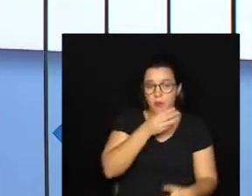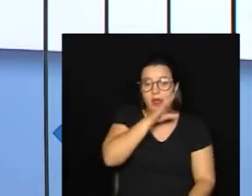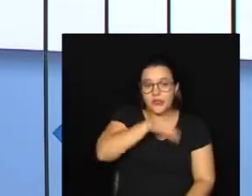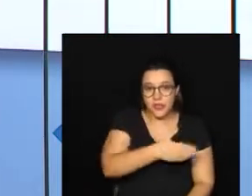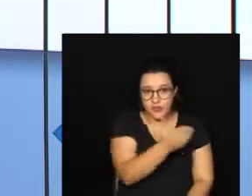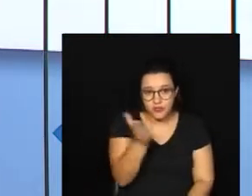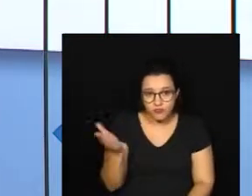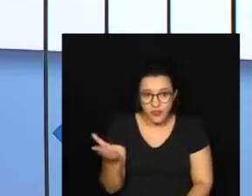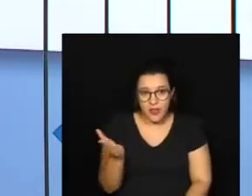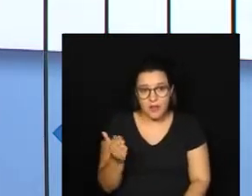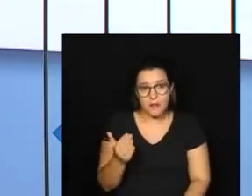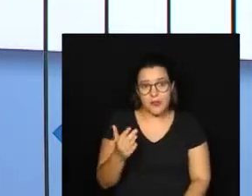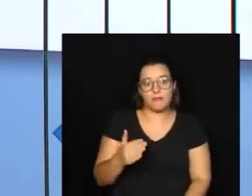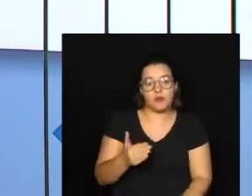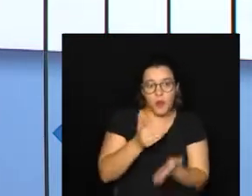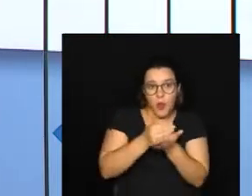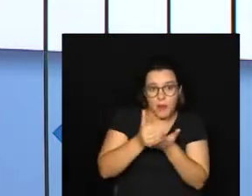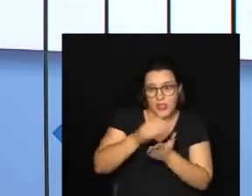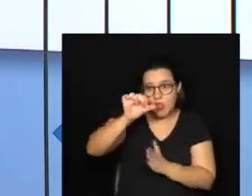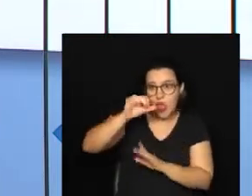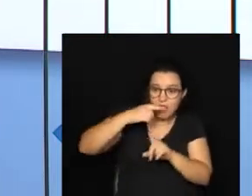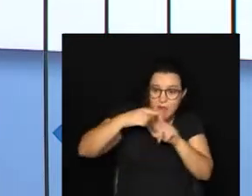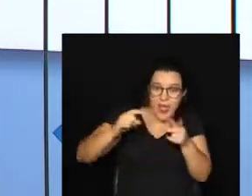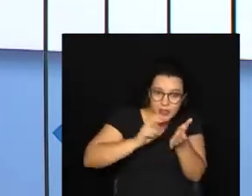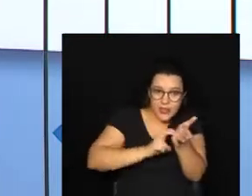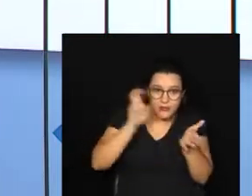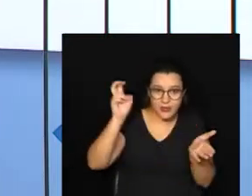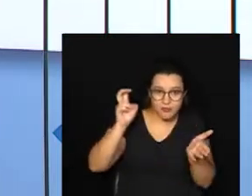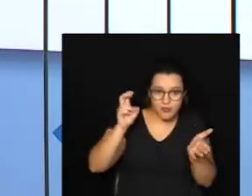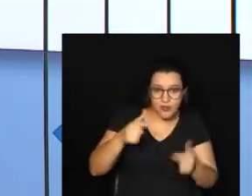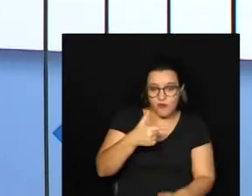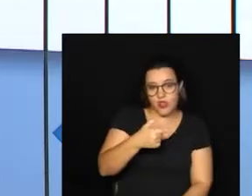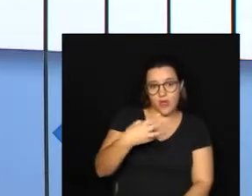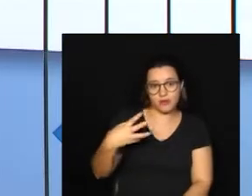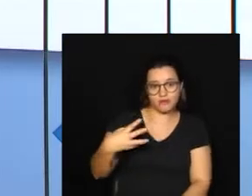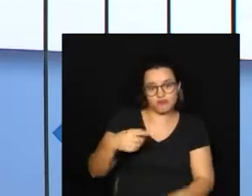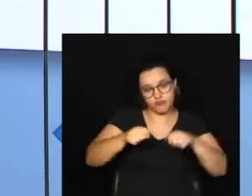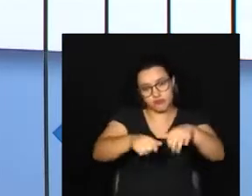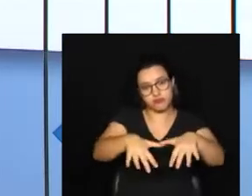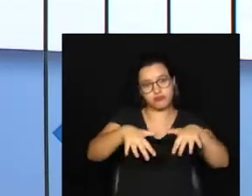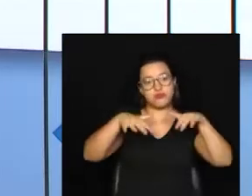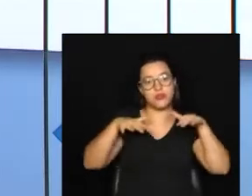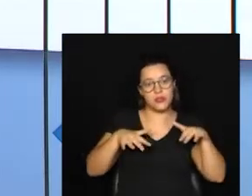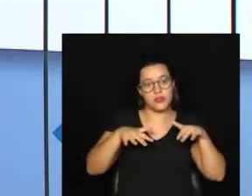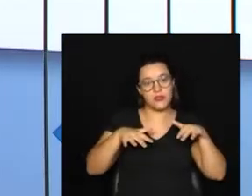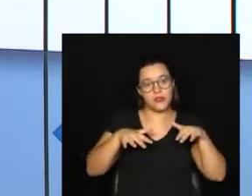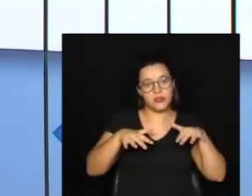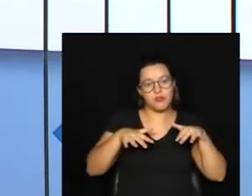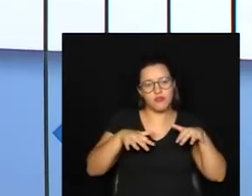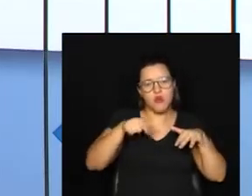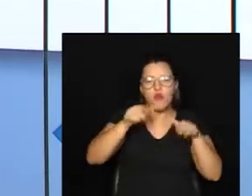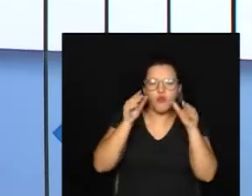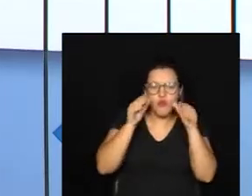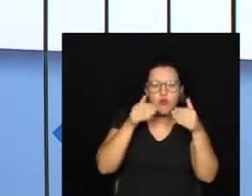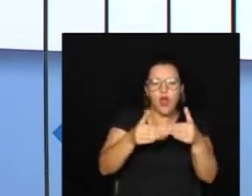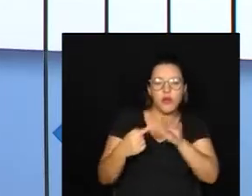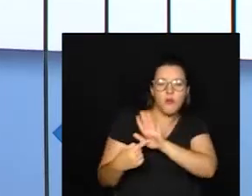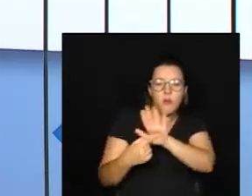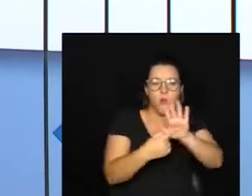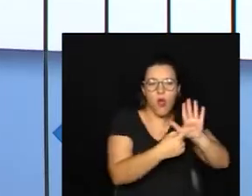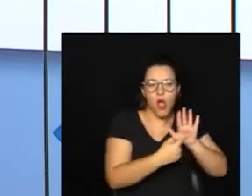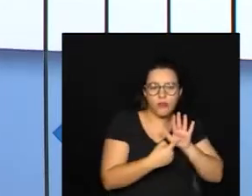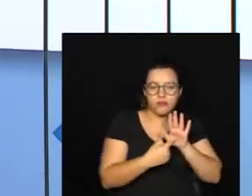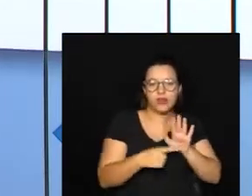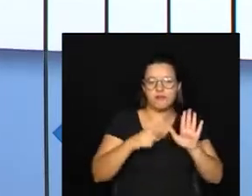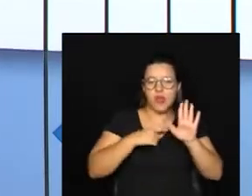Isso mesmo, amanhã, a partir das 9h30, temos a 24ª audiência pública para a demonstração e prestação